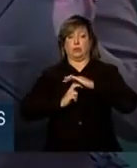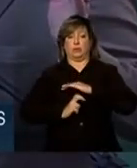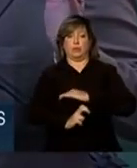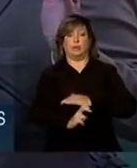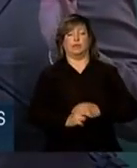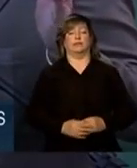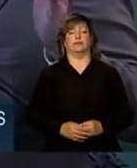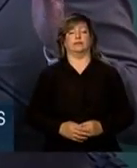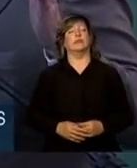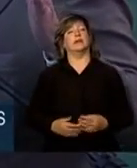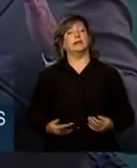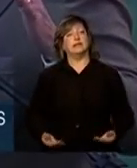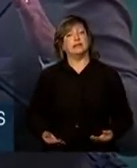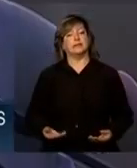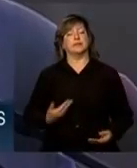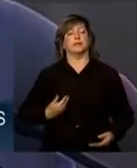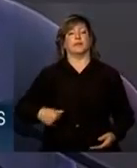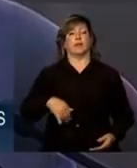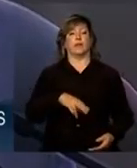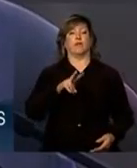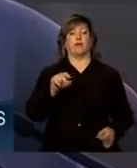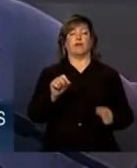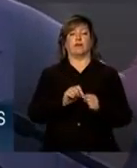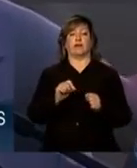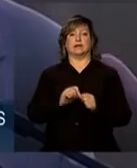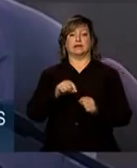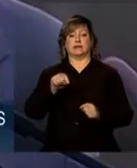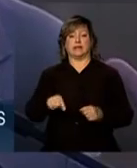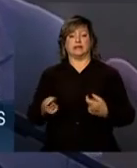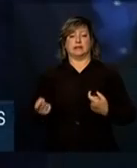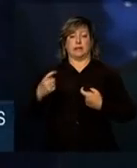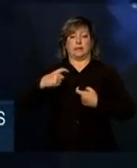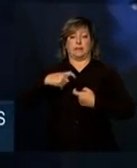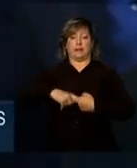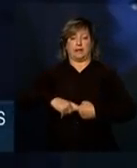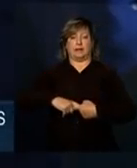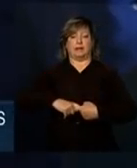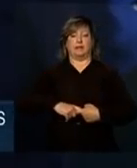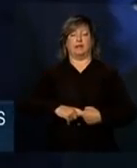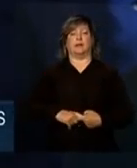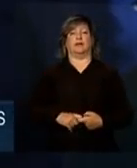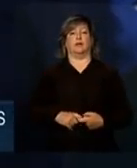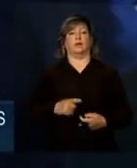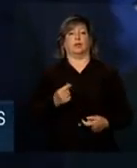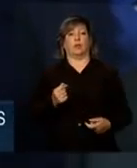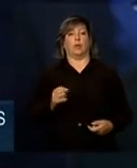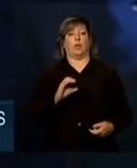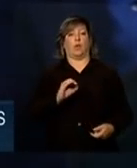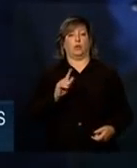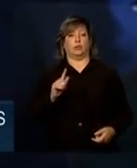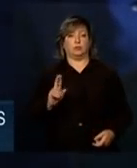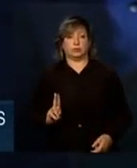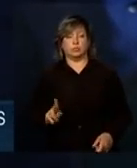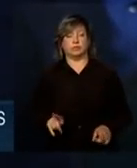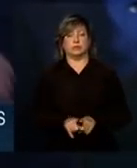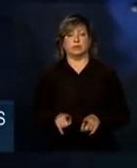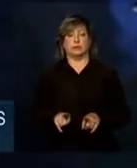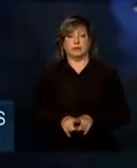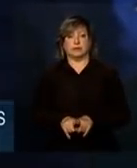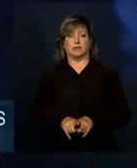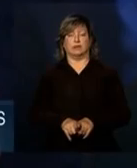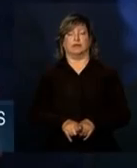presidenta, nós vamos fazer, nesta parceria, com recursos da OGU e de operações